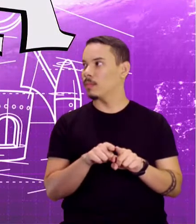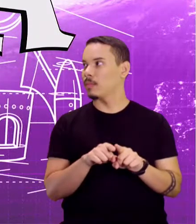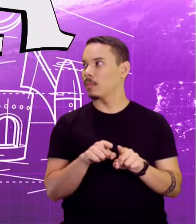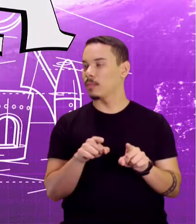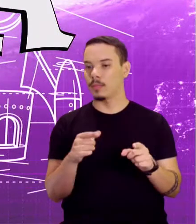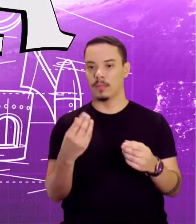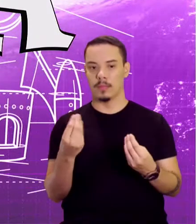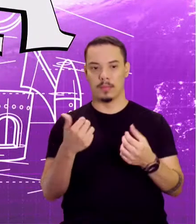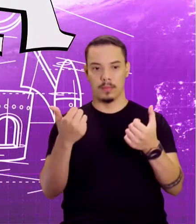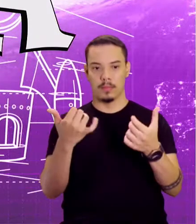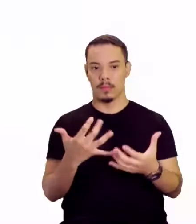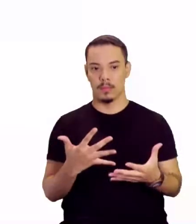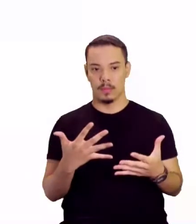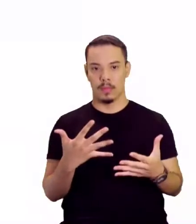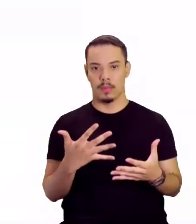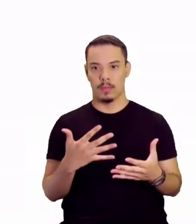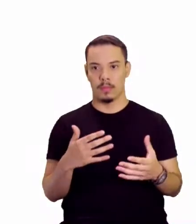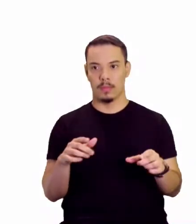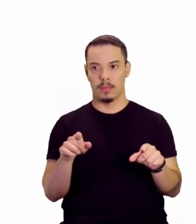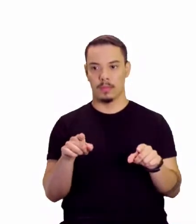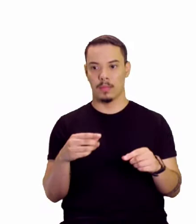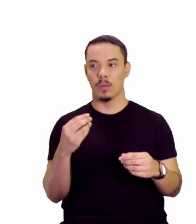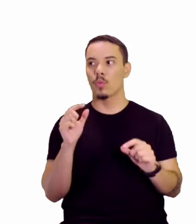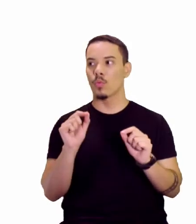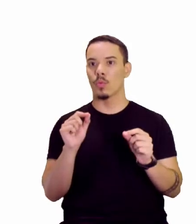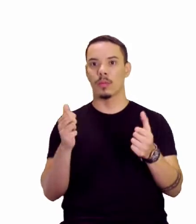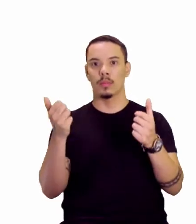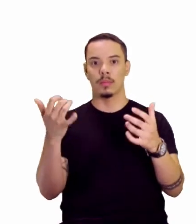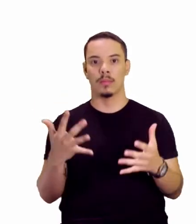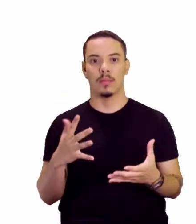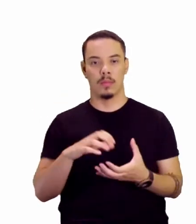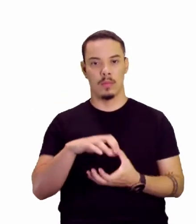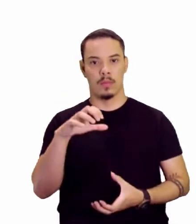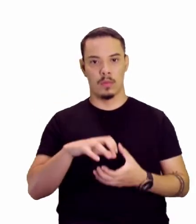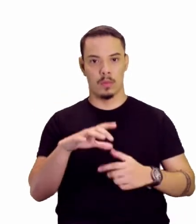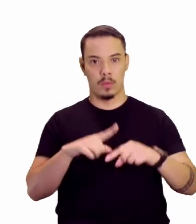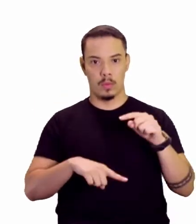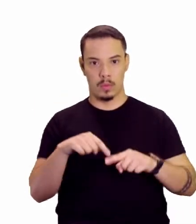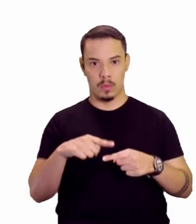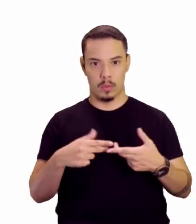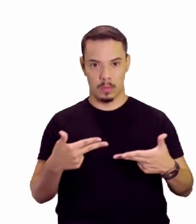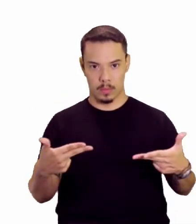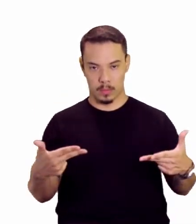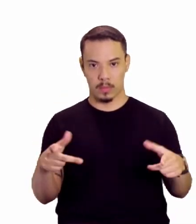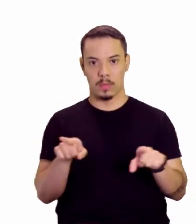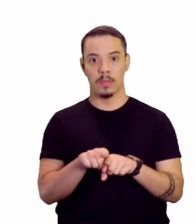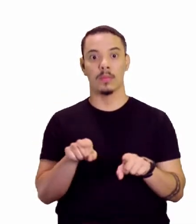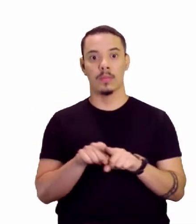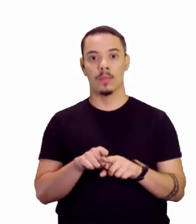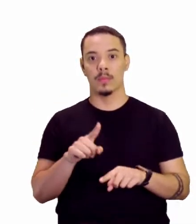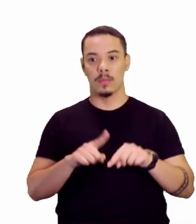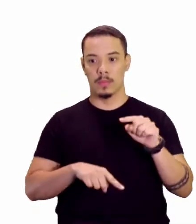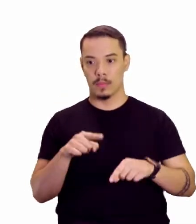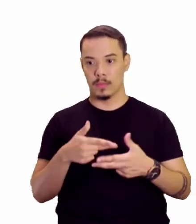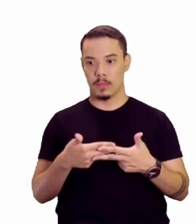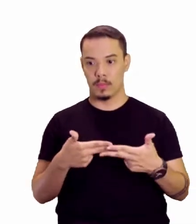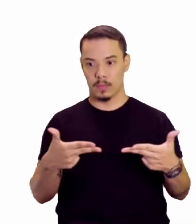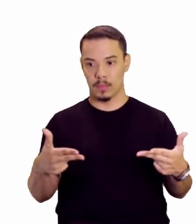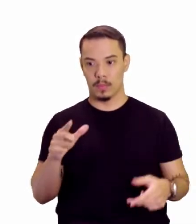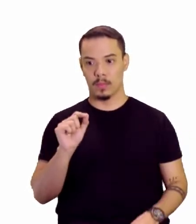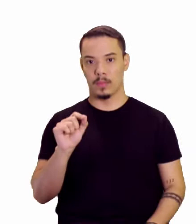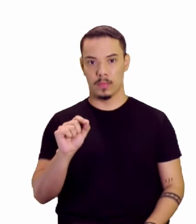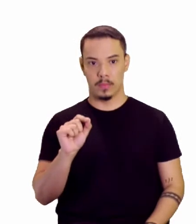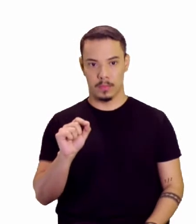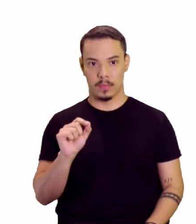vamos falar aí de queda dos corpos, ok? E nas quedas dos corpos, nós vimos